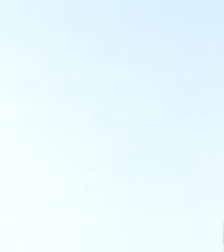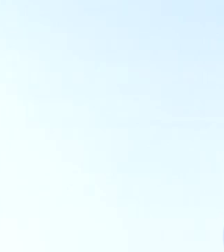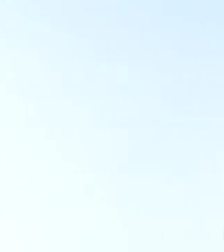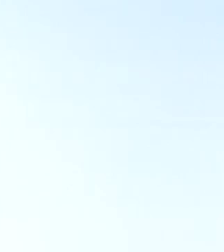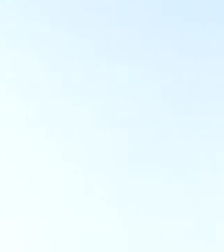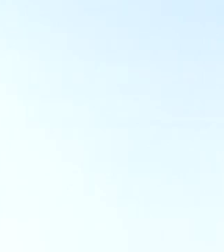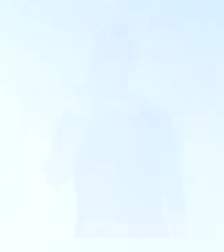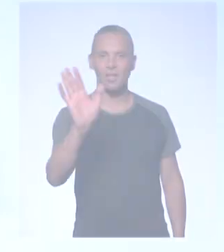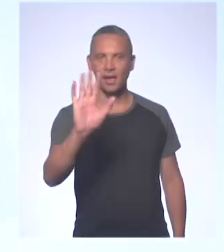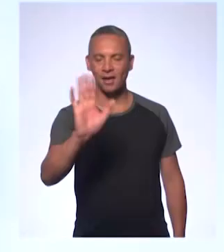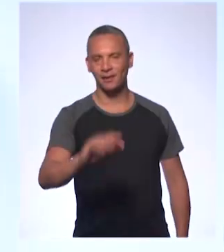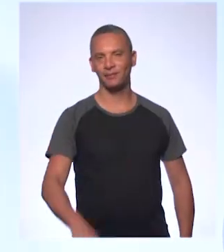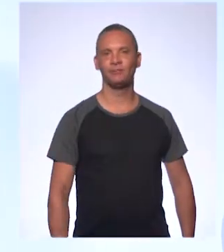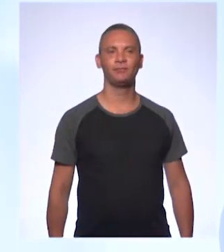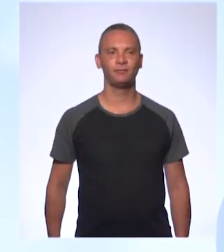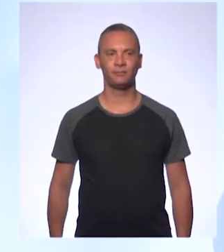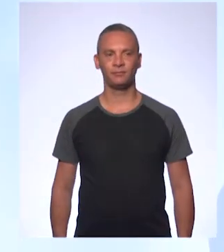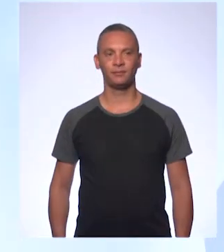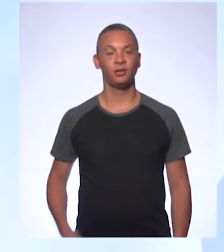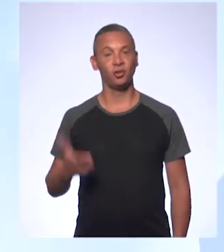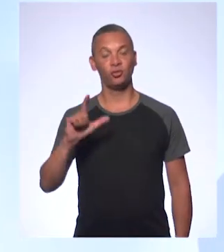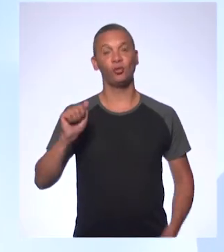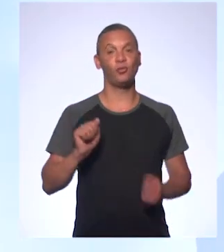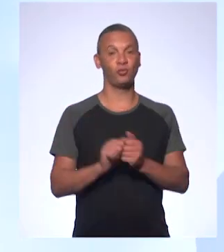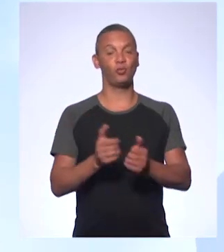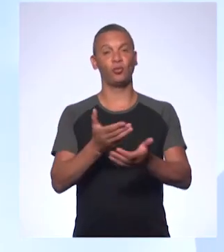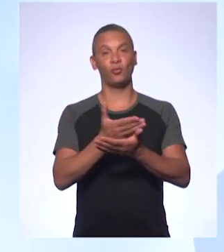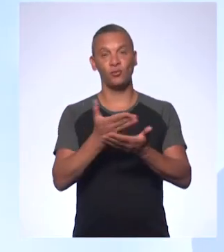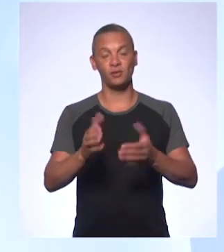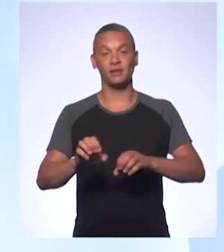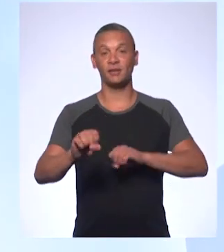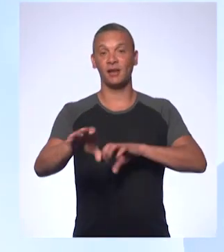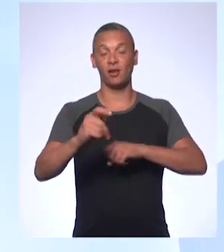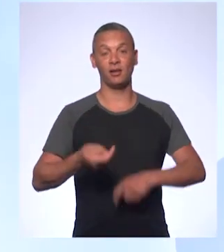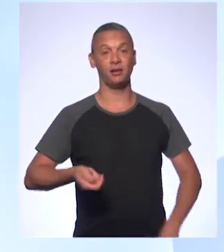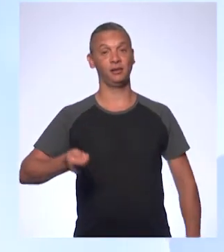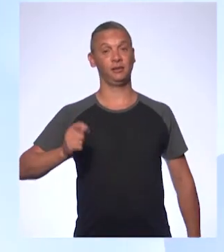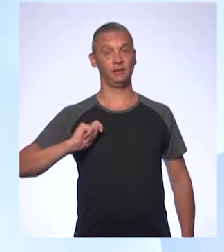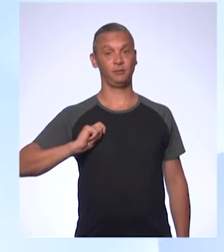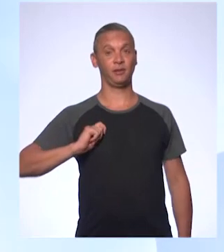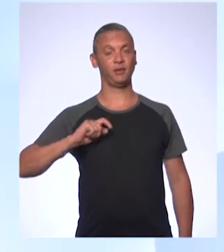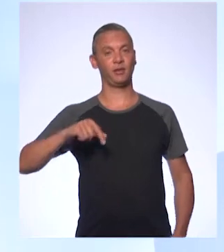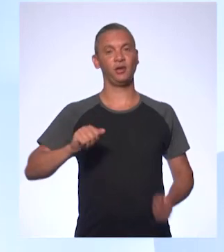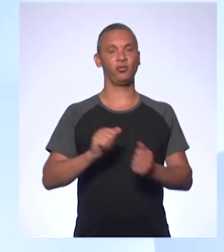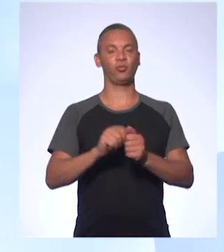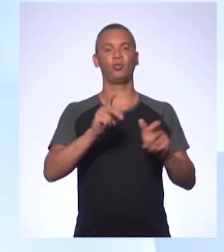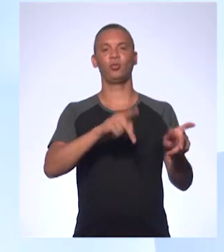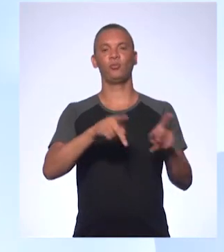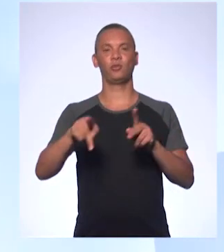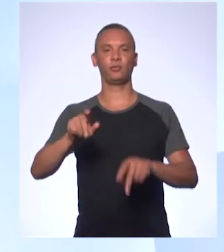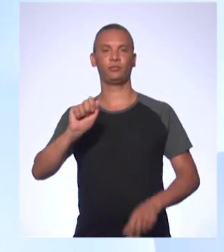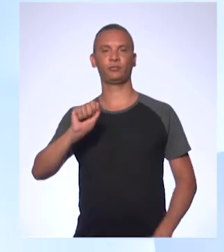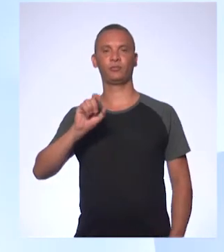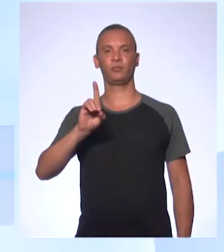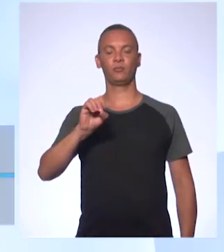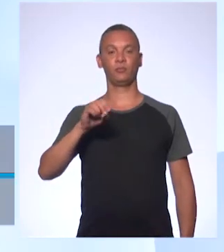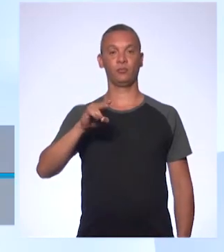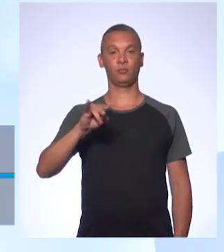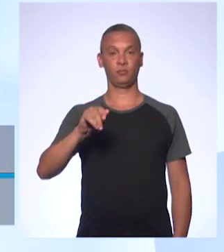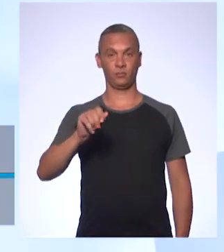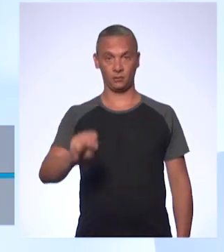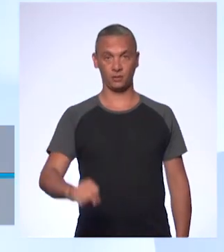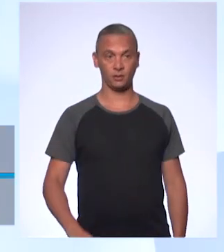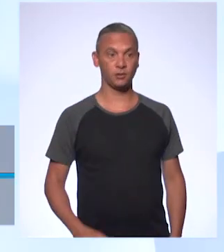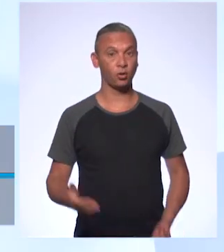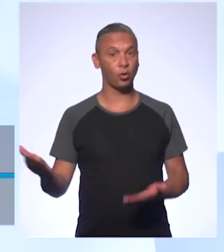Olá a todos! Mais uma vez com vocês, aula de espanhol aqui com o professor Adonias Neri. E hoje vamos